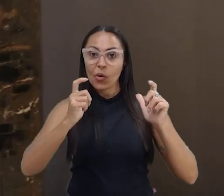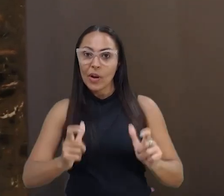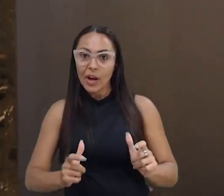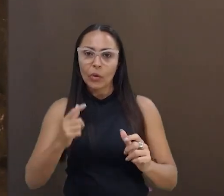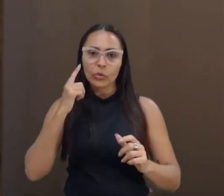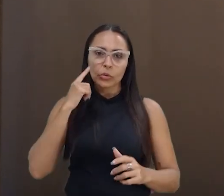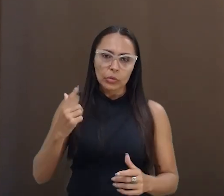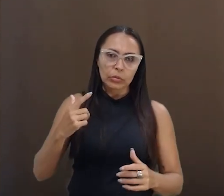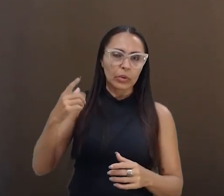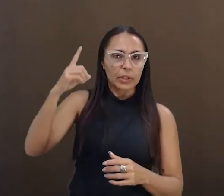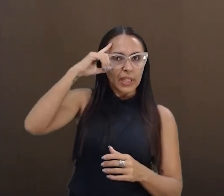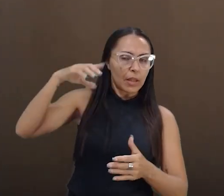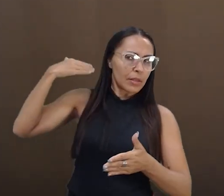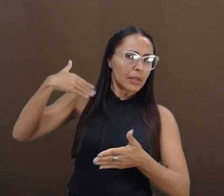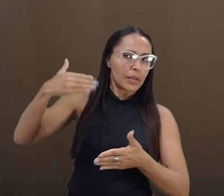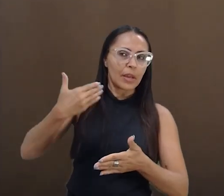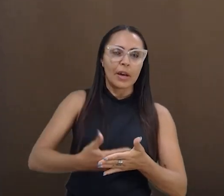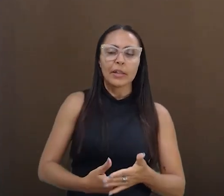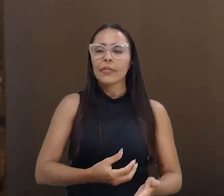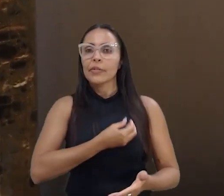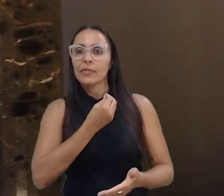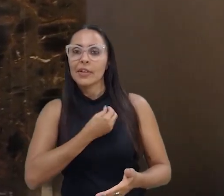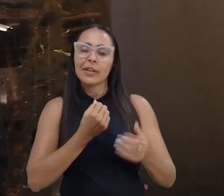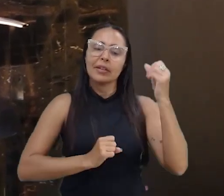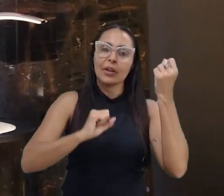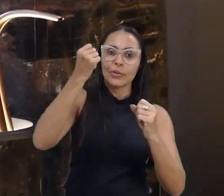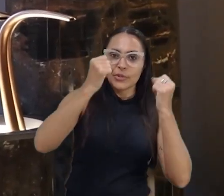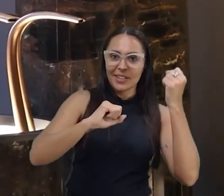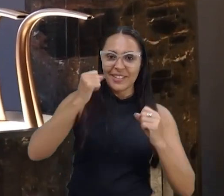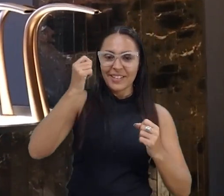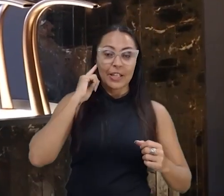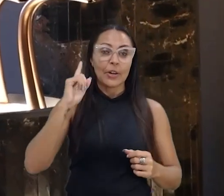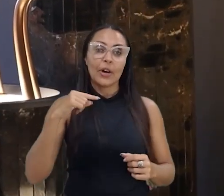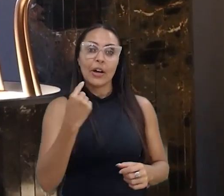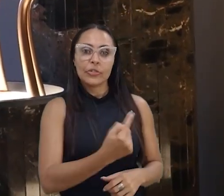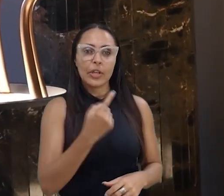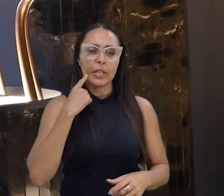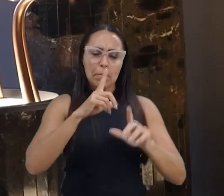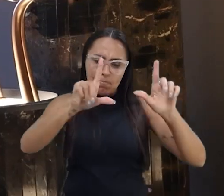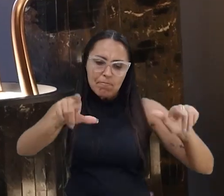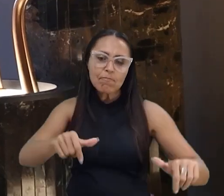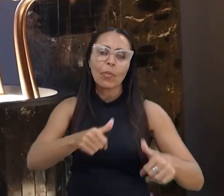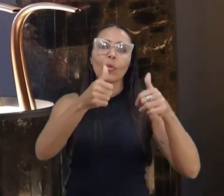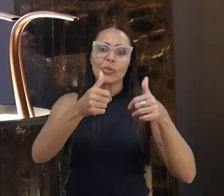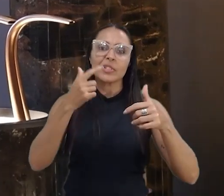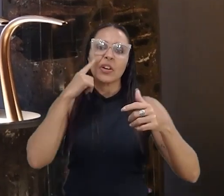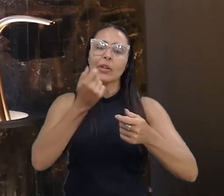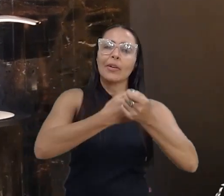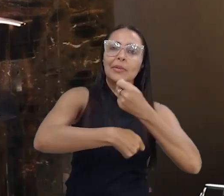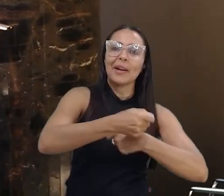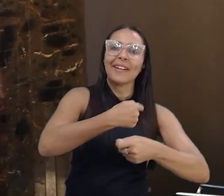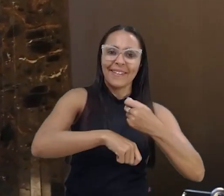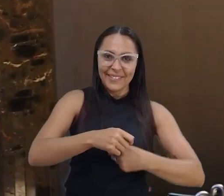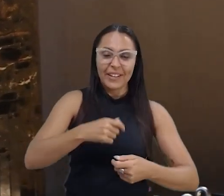aspectos do cotidiano, da vivência de uma maneira geral e também da indústria. Então, é a gente que impulsiona o mercado, mas o mercado também